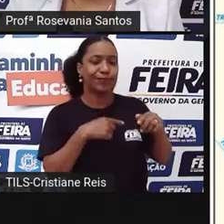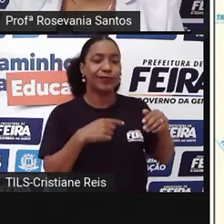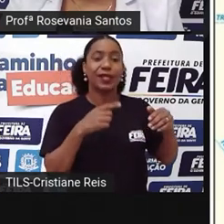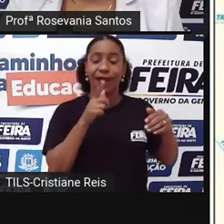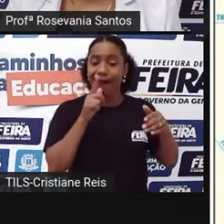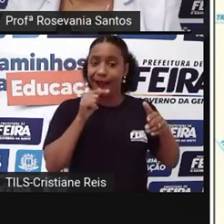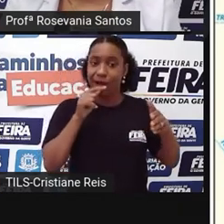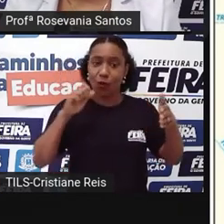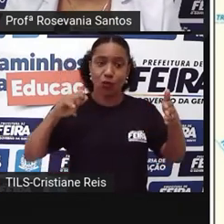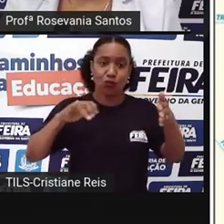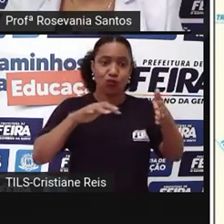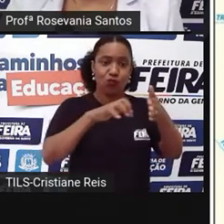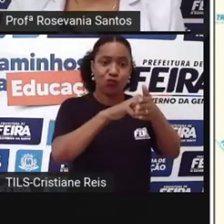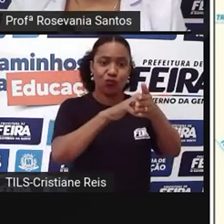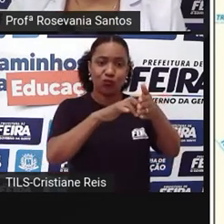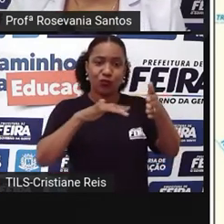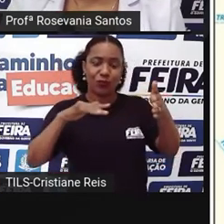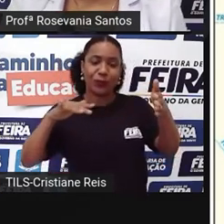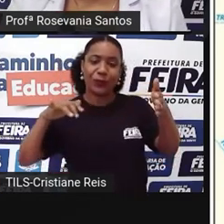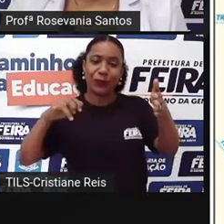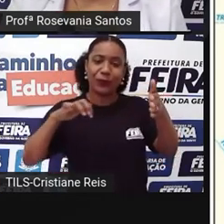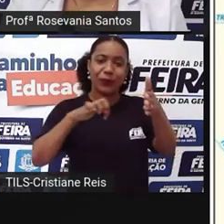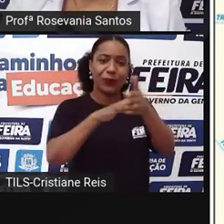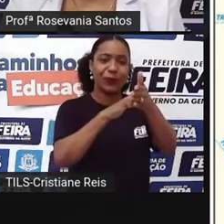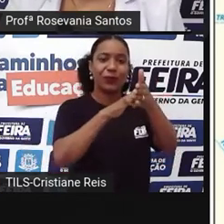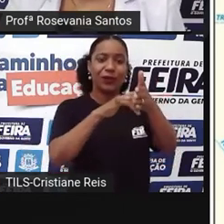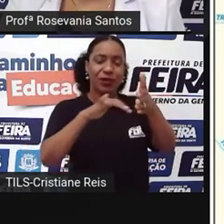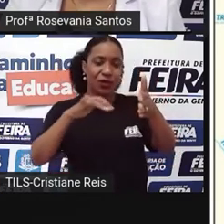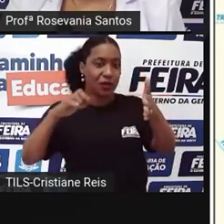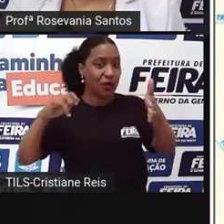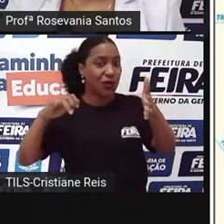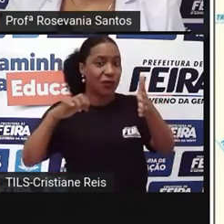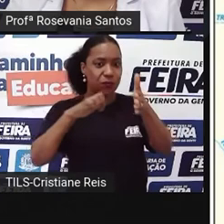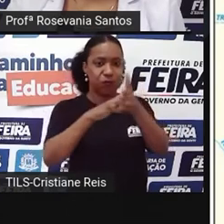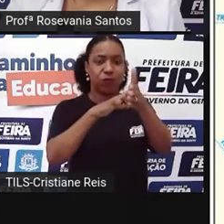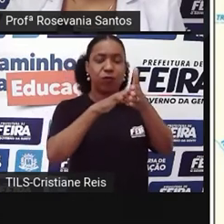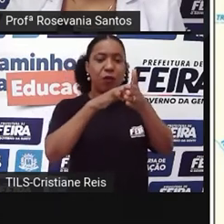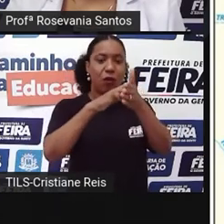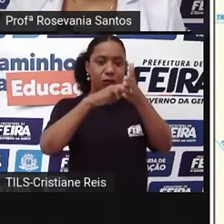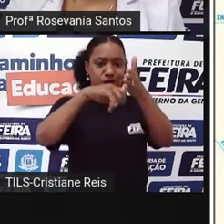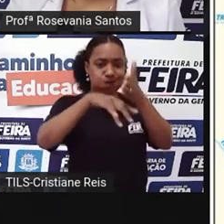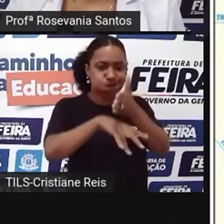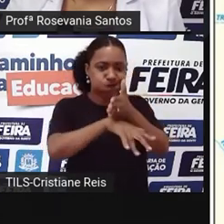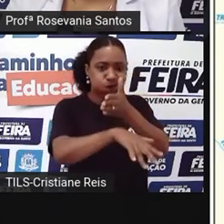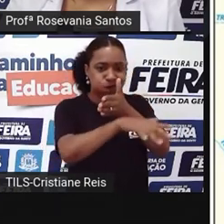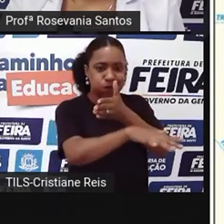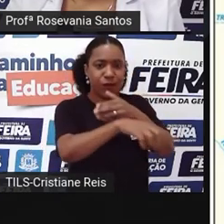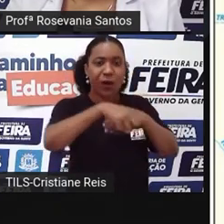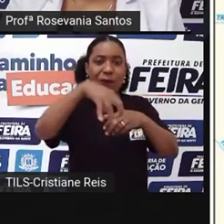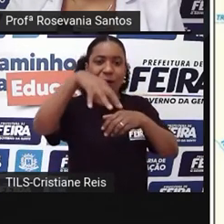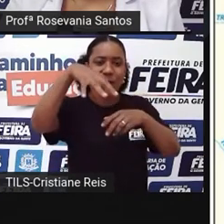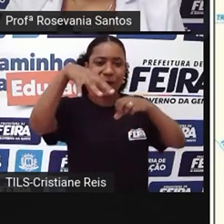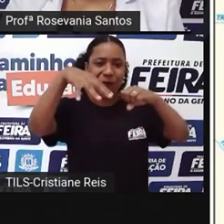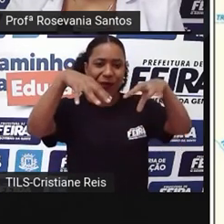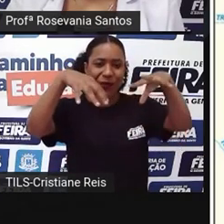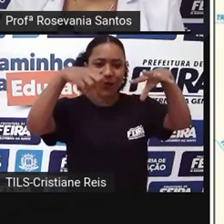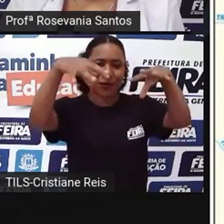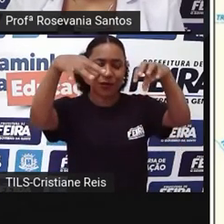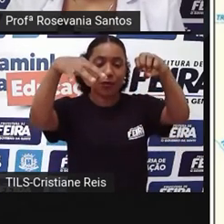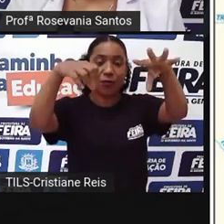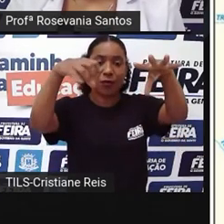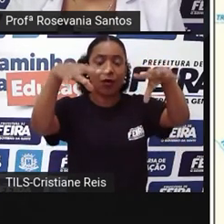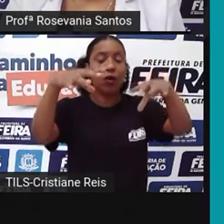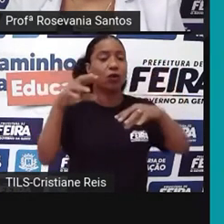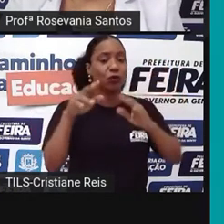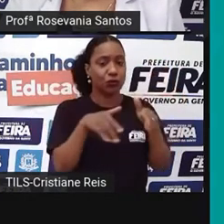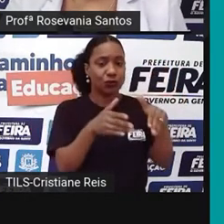rios na geração, né, de energia. Então, a gente tem muitas barragens aí, principalmente no Rio São Francisco também, a gente tem